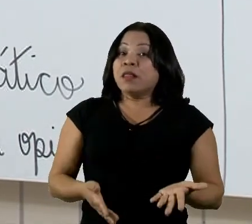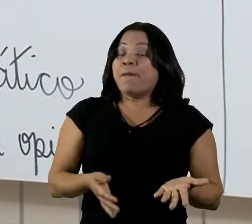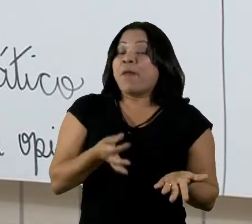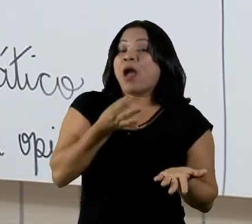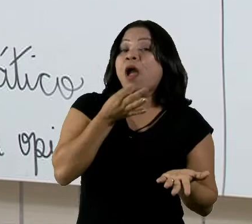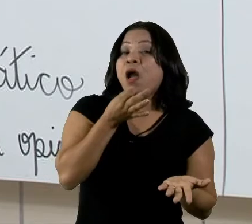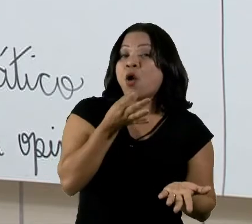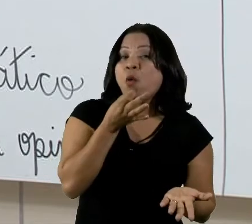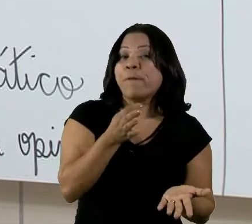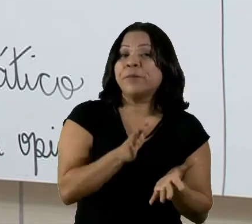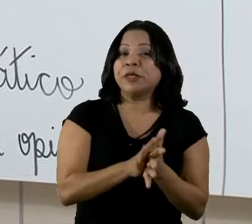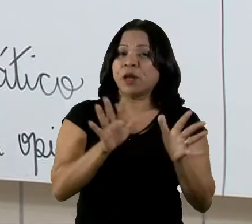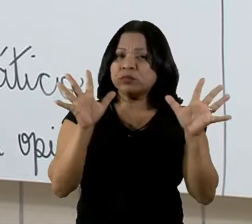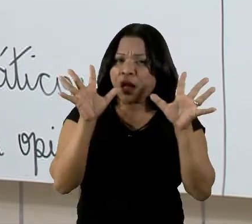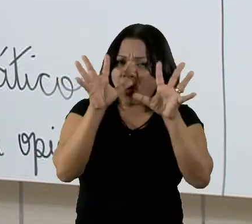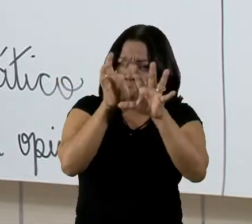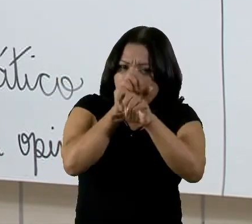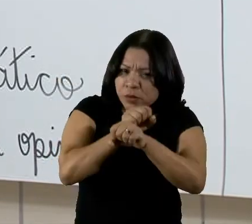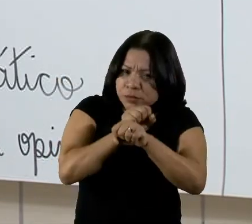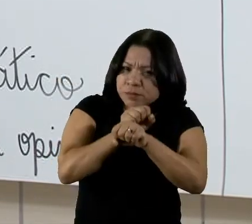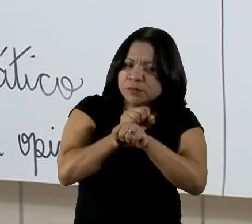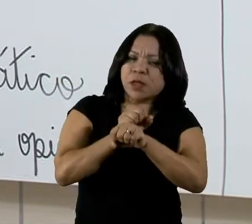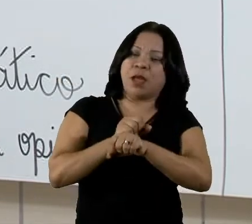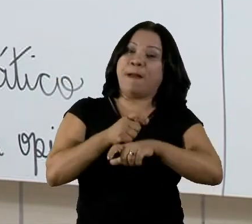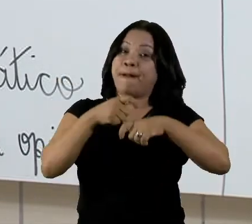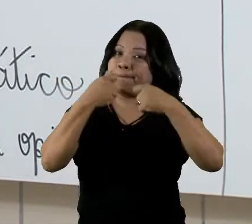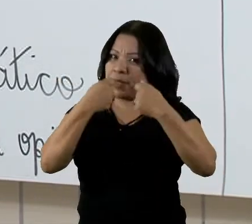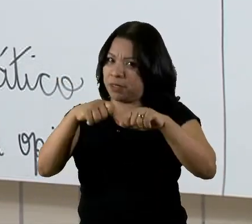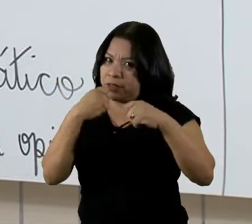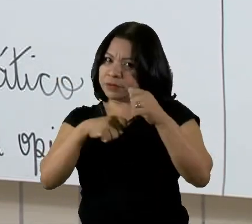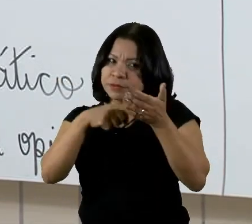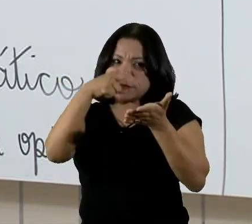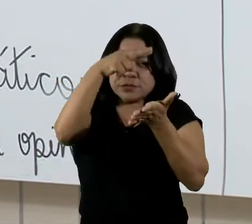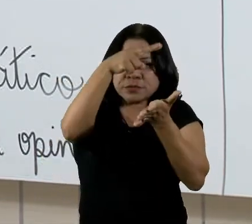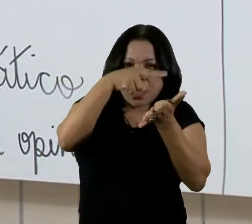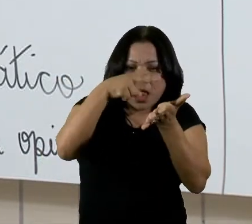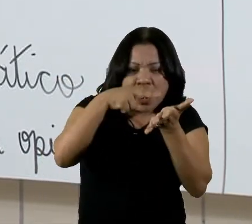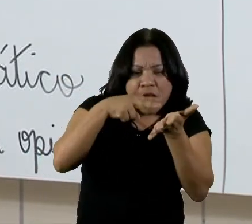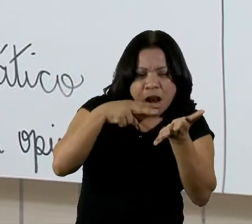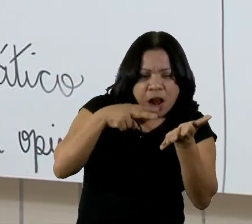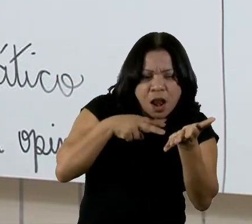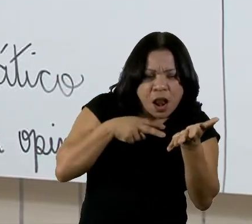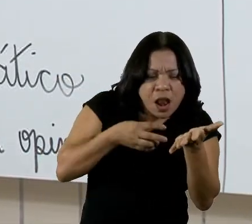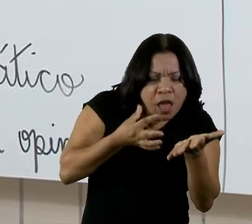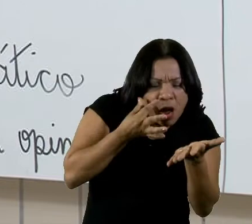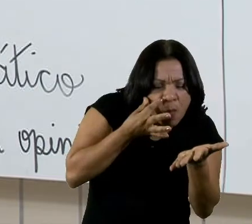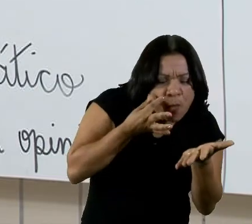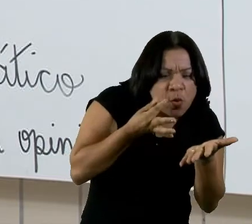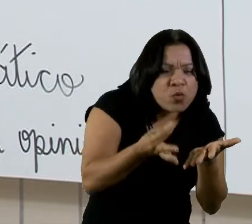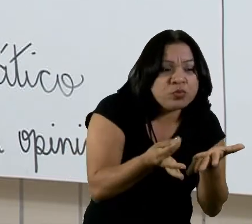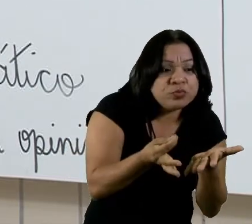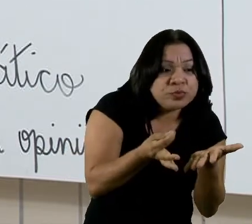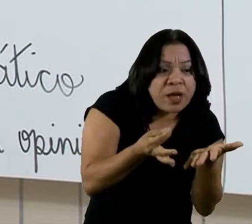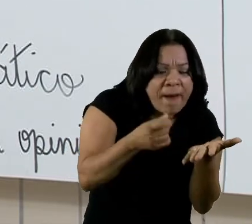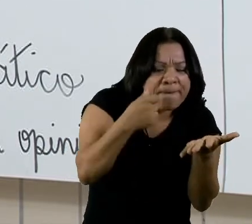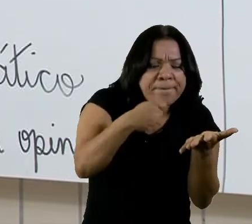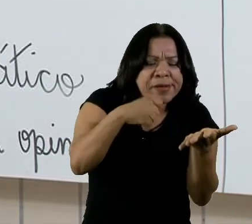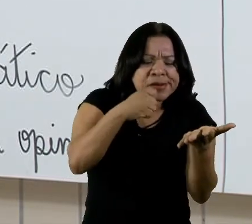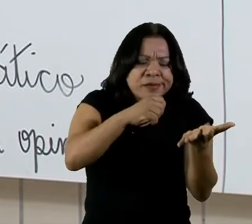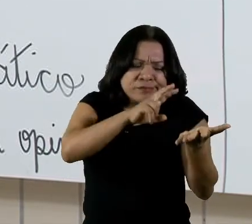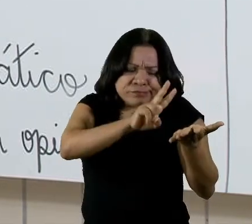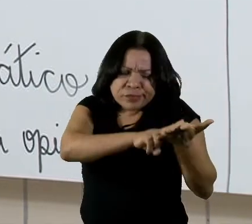pessoal. Vocês precisam ler nas entrelinhas, vocês precisam inferir, vocês precisam